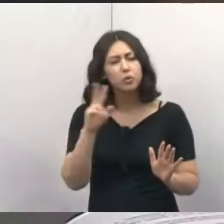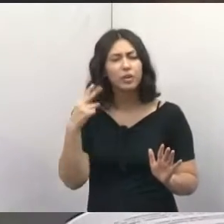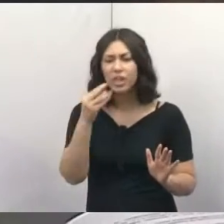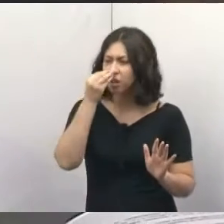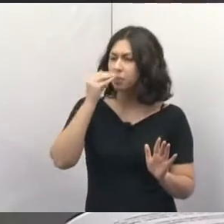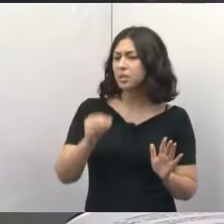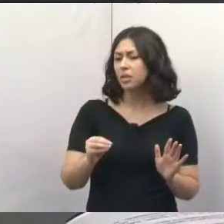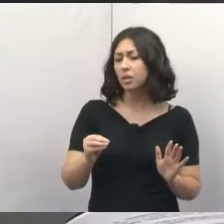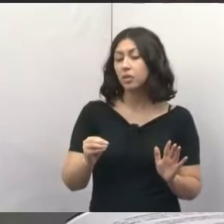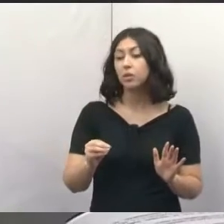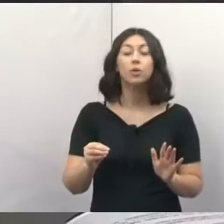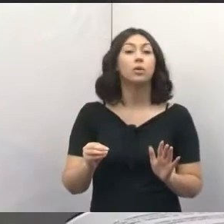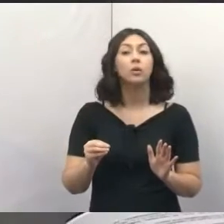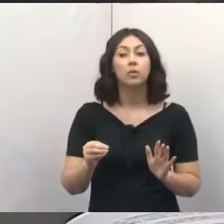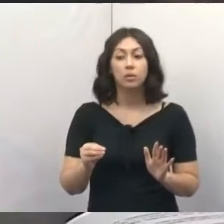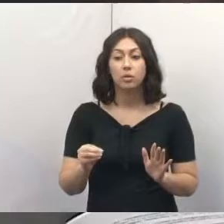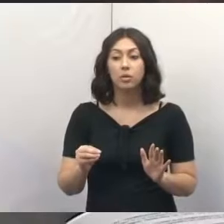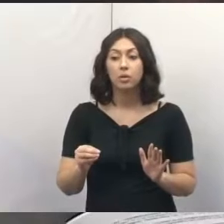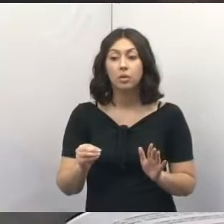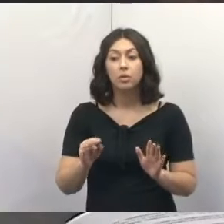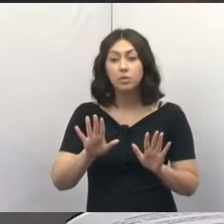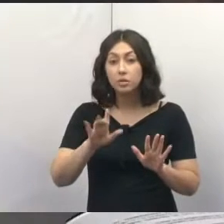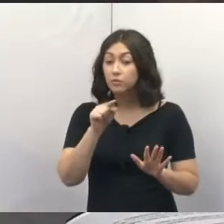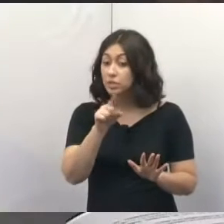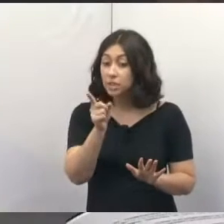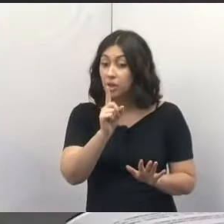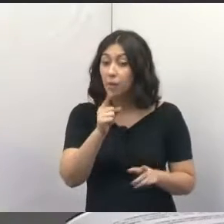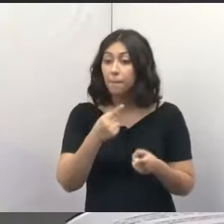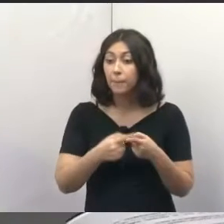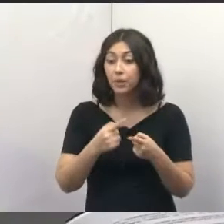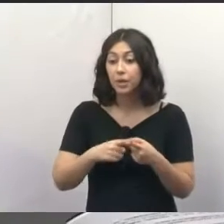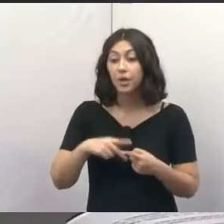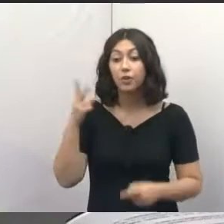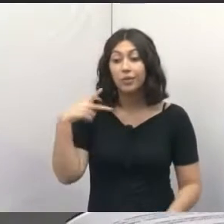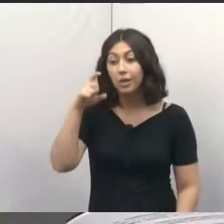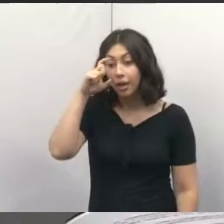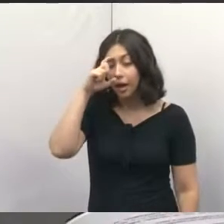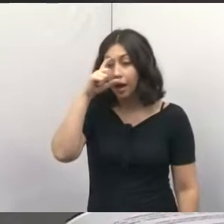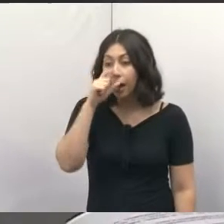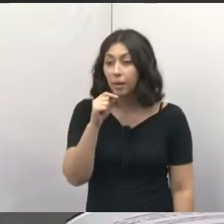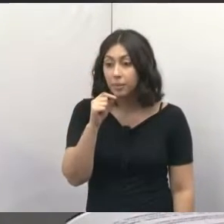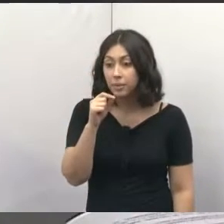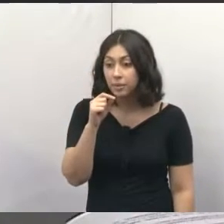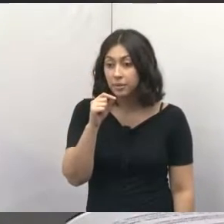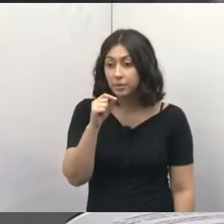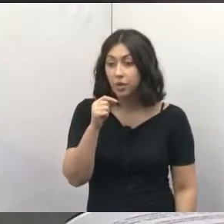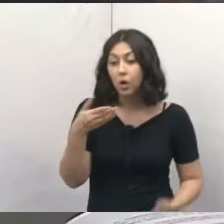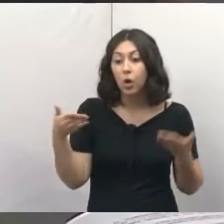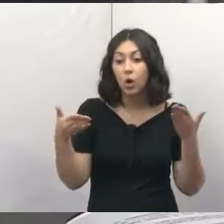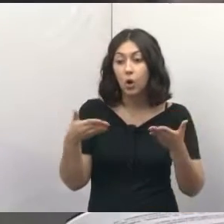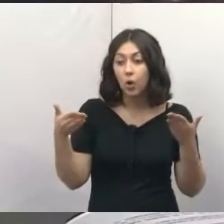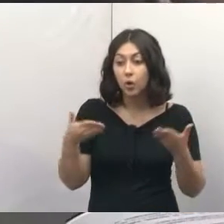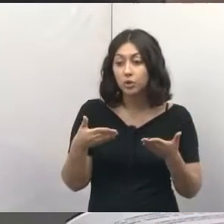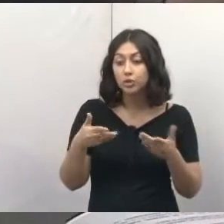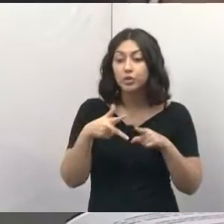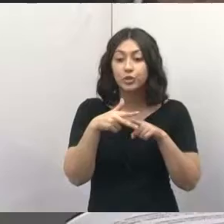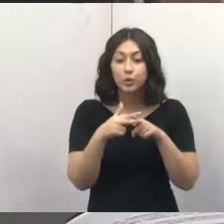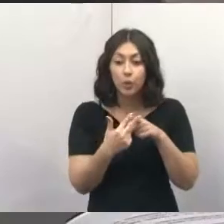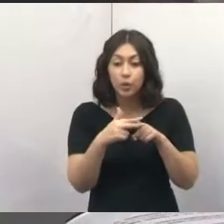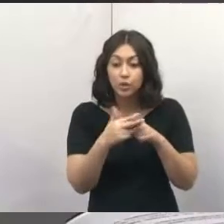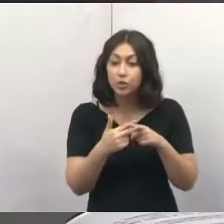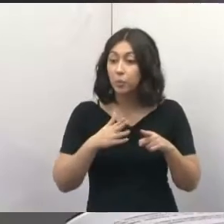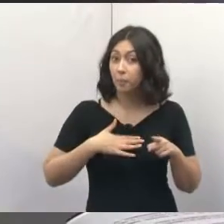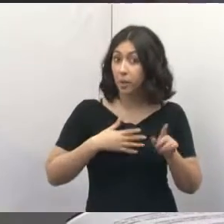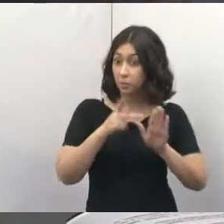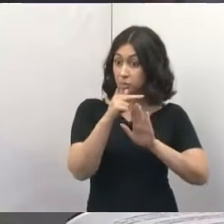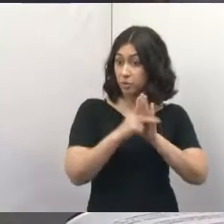Não é verdade. Porque o vereador Abner... Não foi você que falou. Porque o vereador Abner, hoje ele fez uma correção no meu